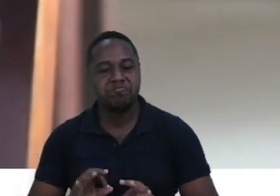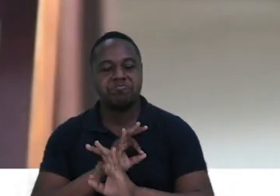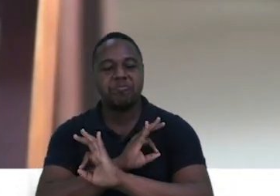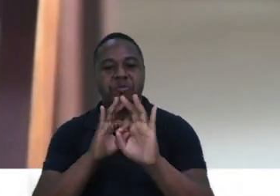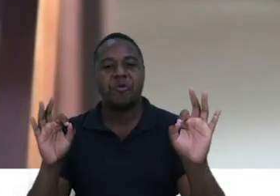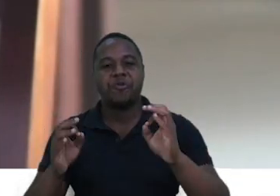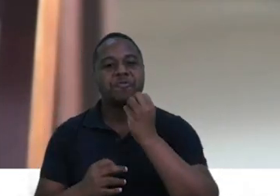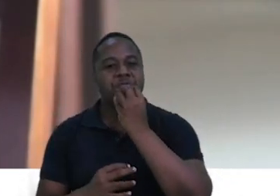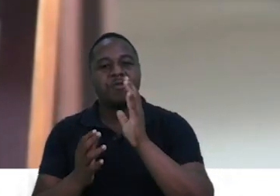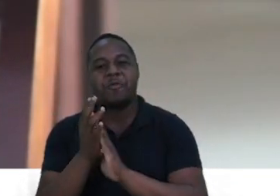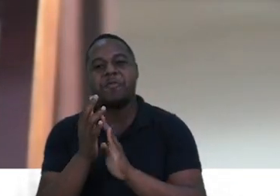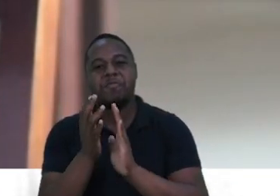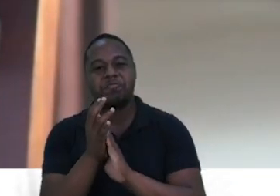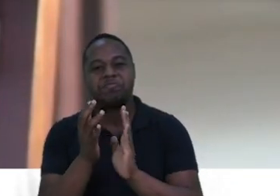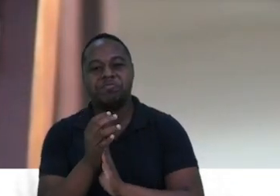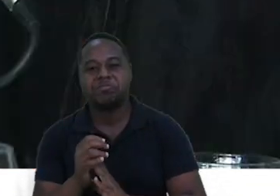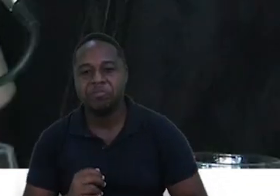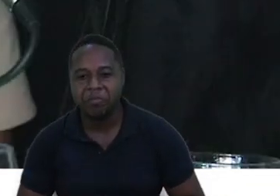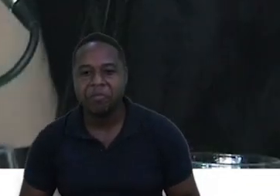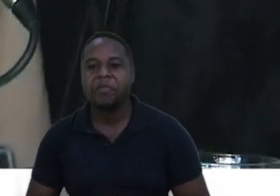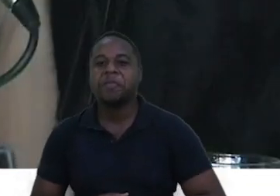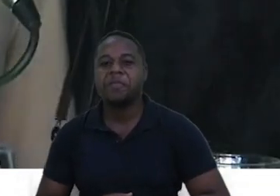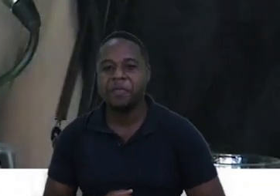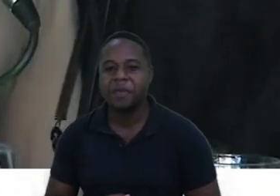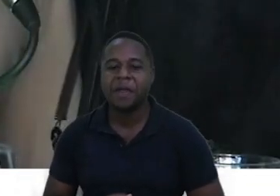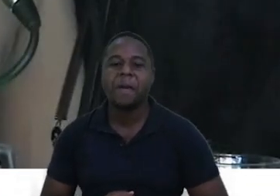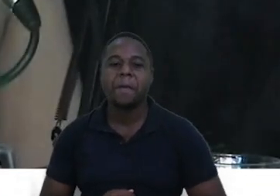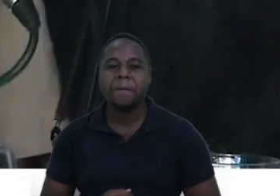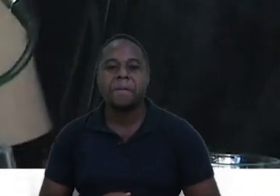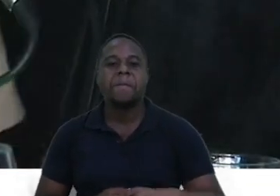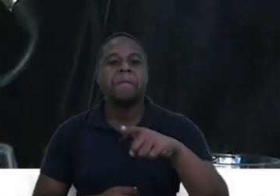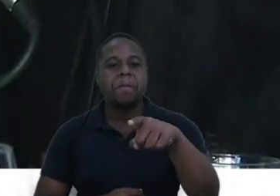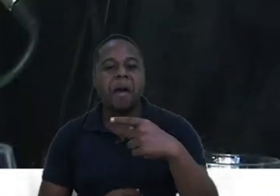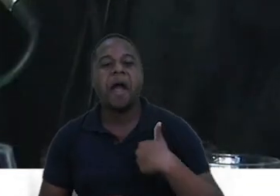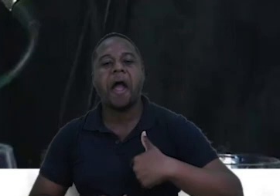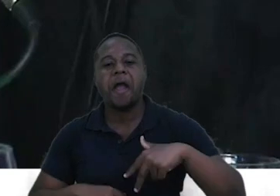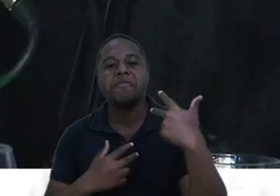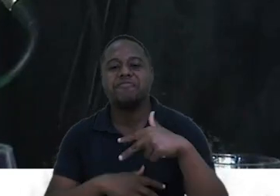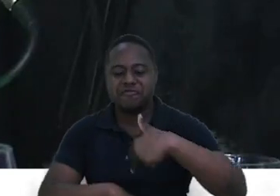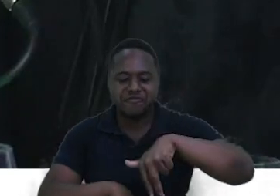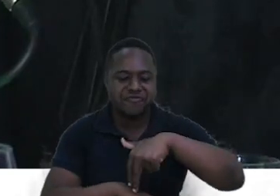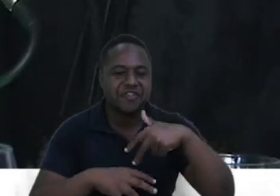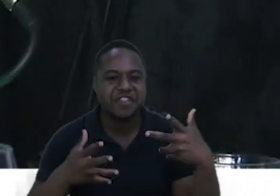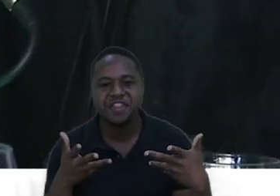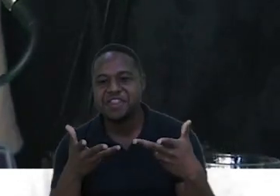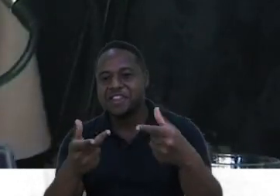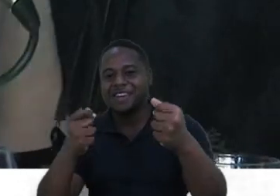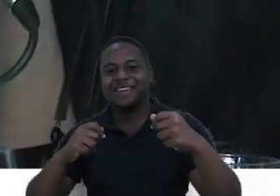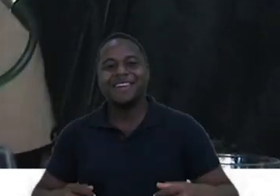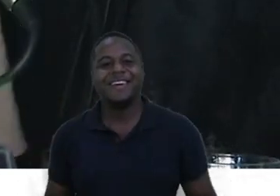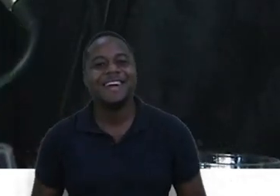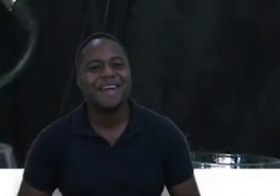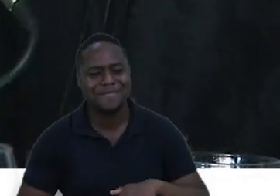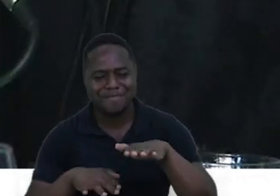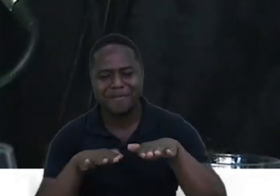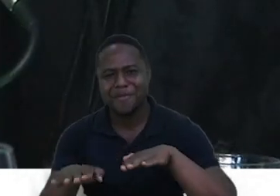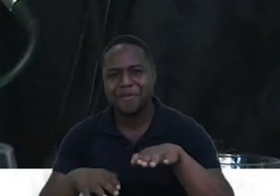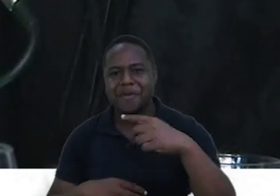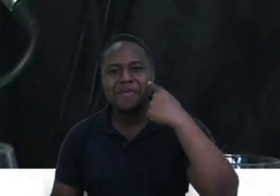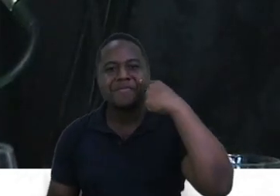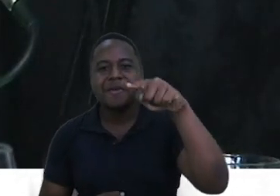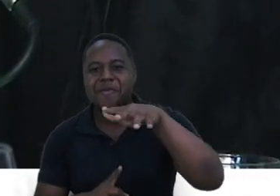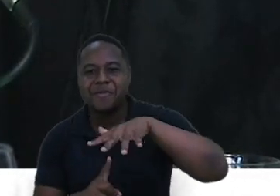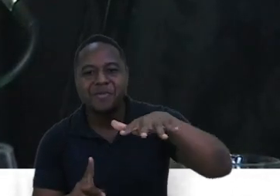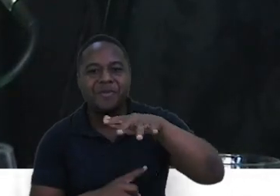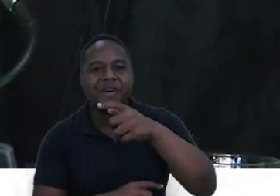show, maravilha. É como que se delícia, diz por aí, hein? Né? Esse povo mete dança. Já estigou o rastapé no meio da praça.